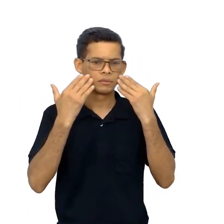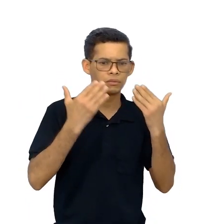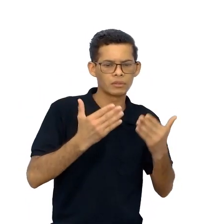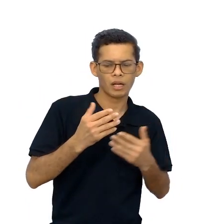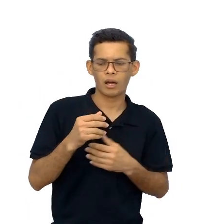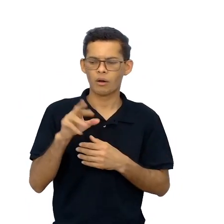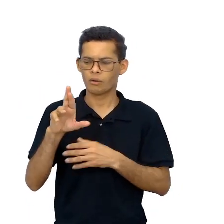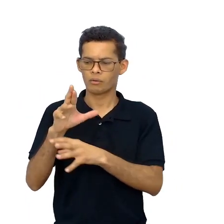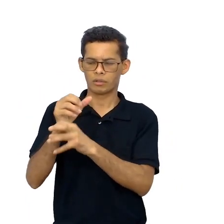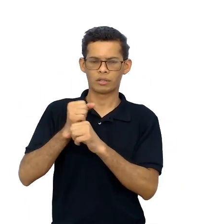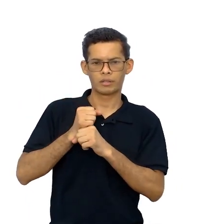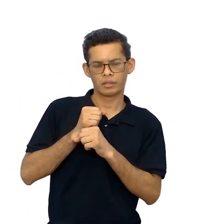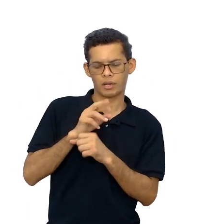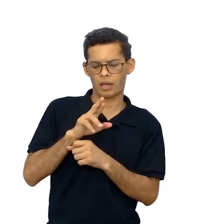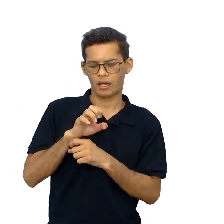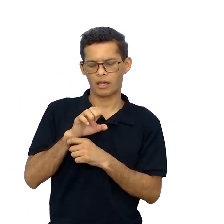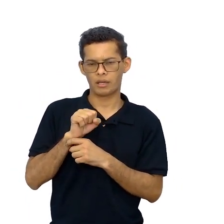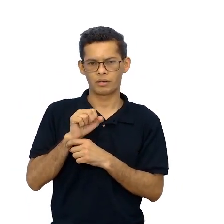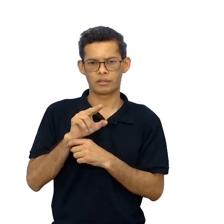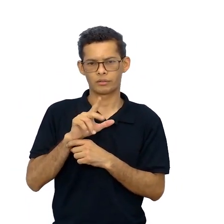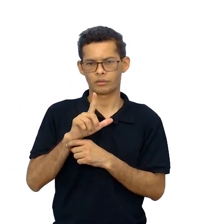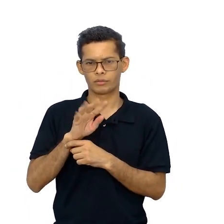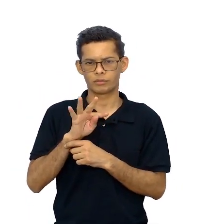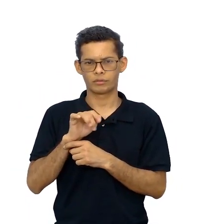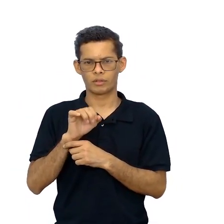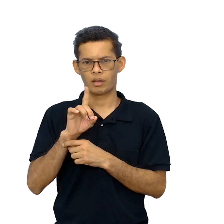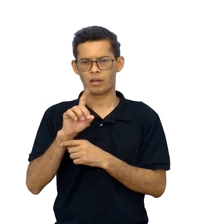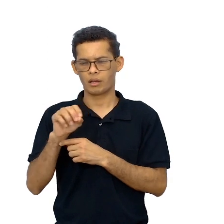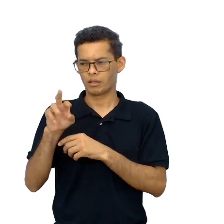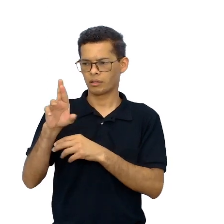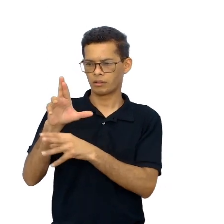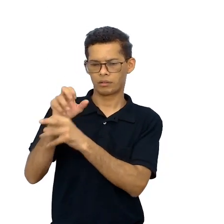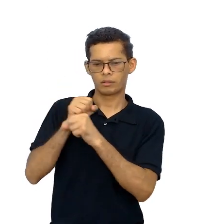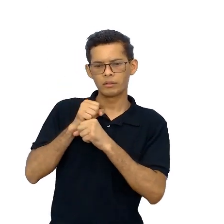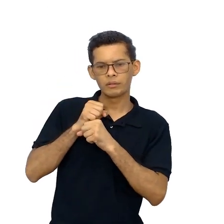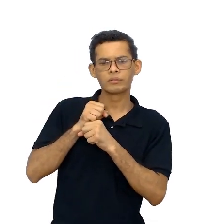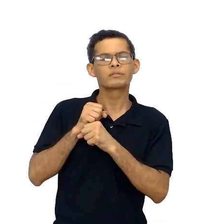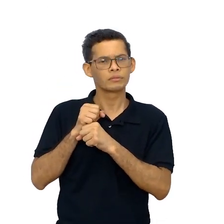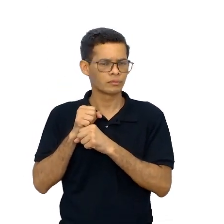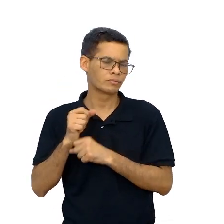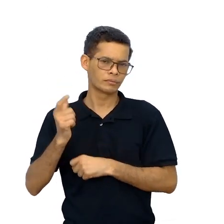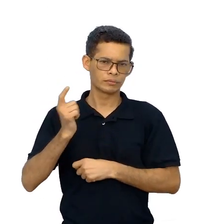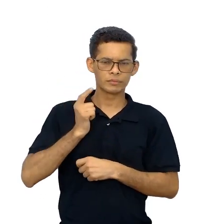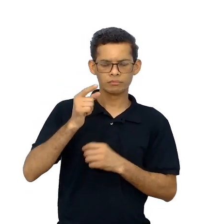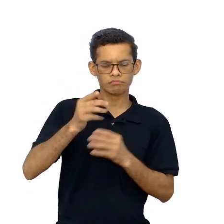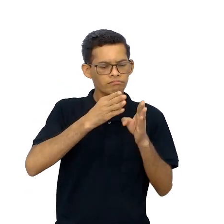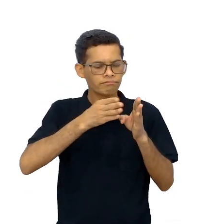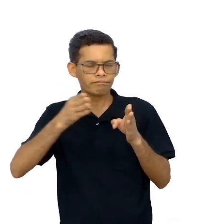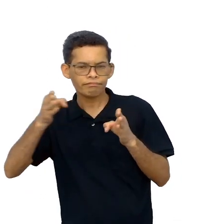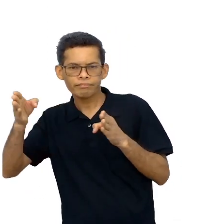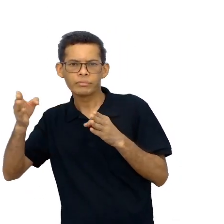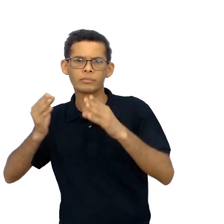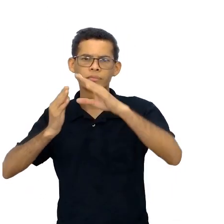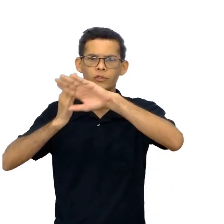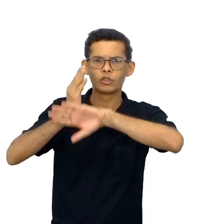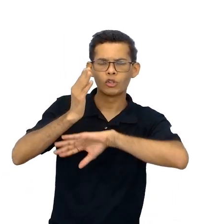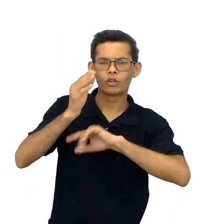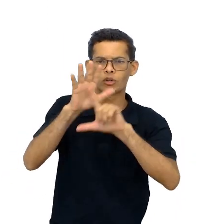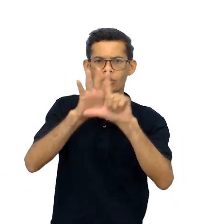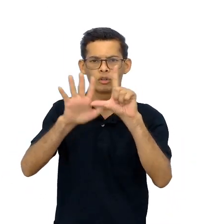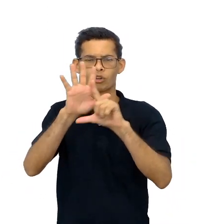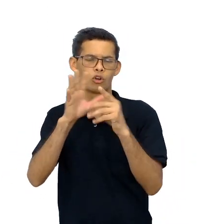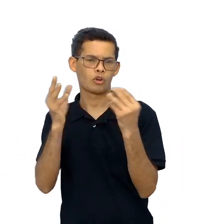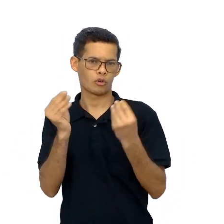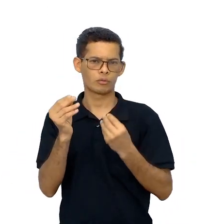Resultado. Então, aqui a gente deixa aí para vocês, né, o percurso para chegar na plataforma. Peçam